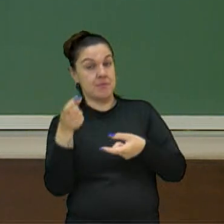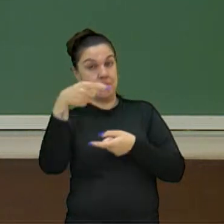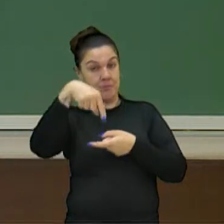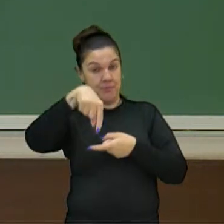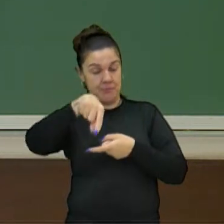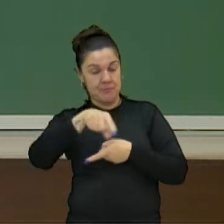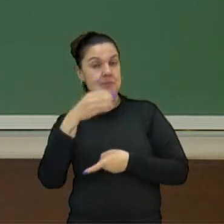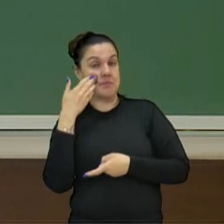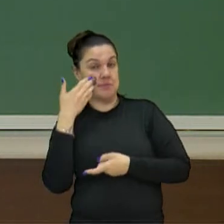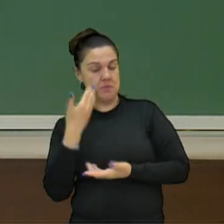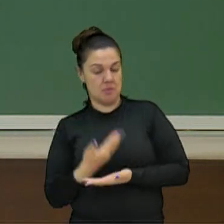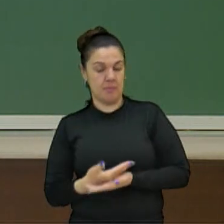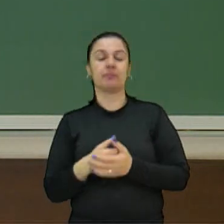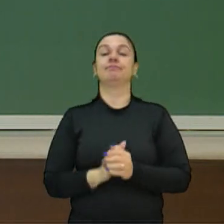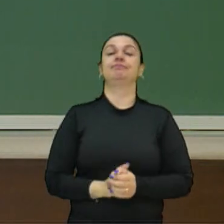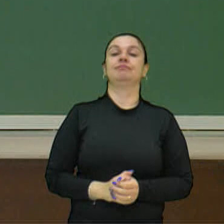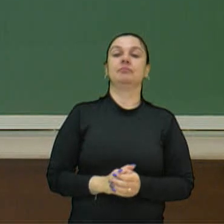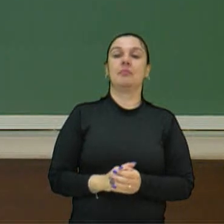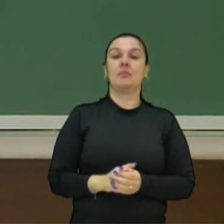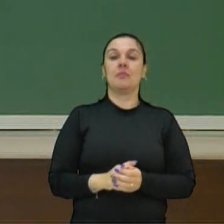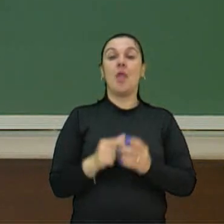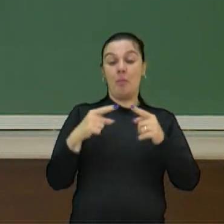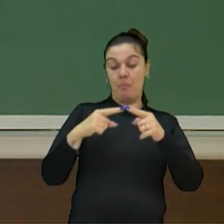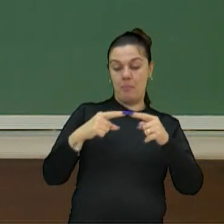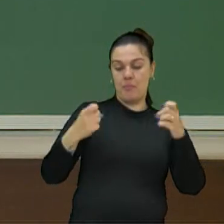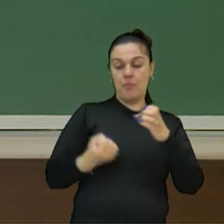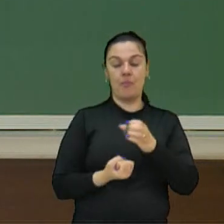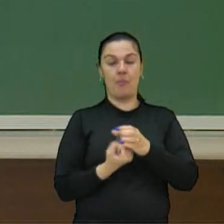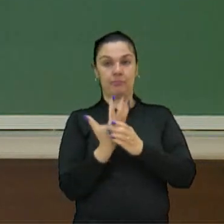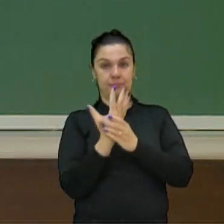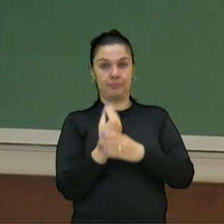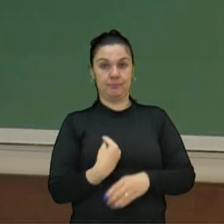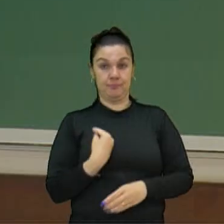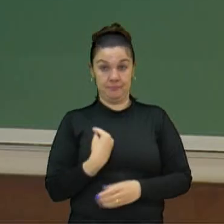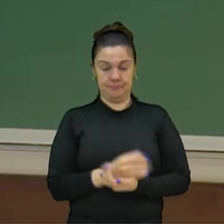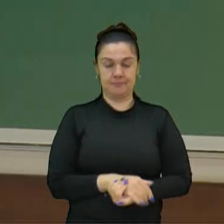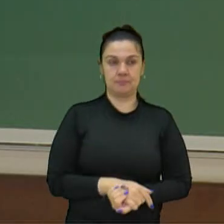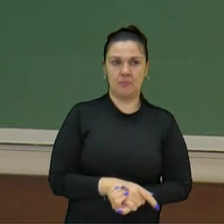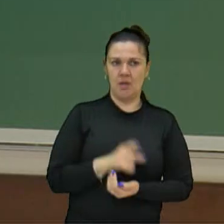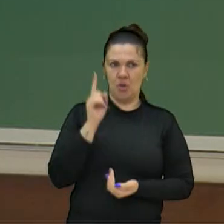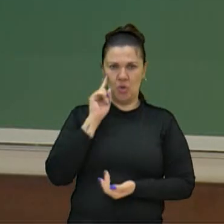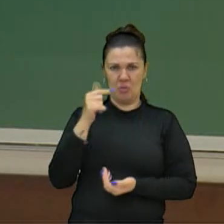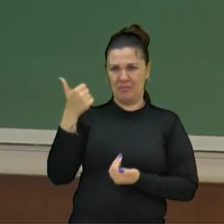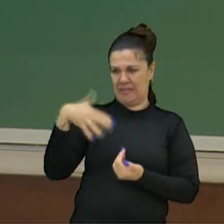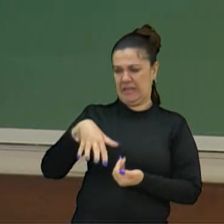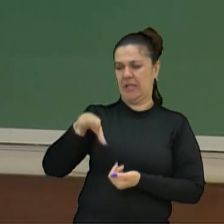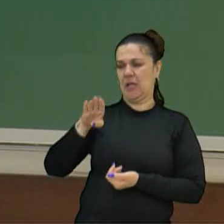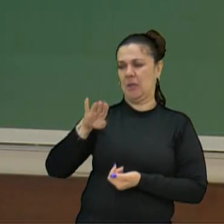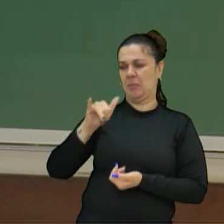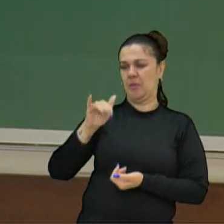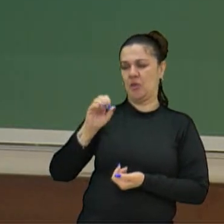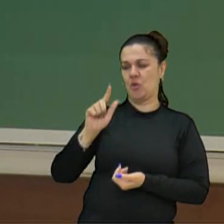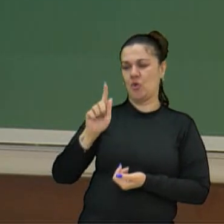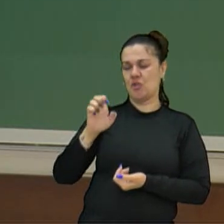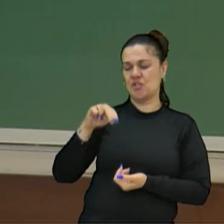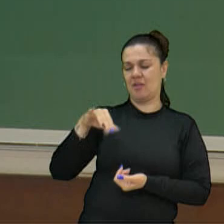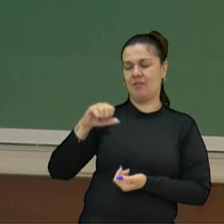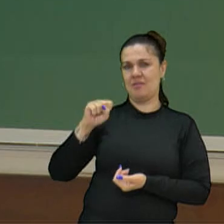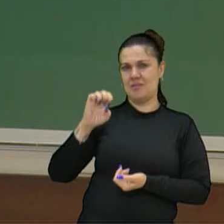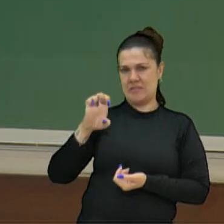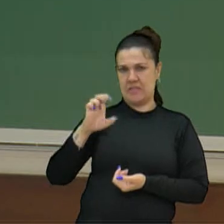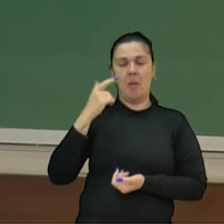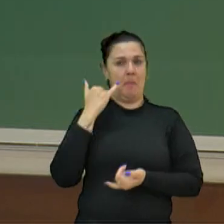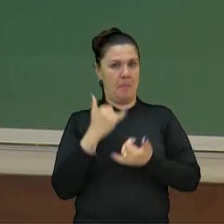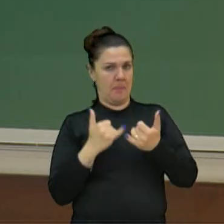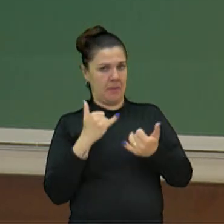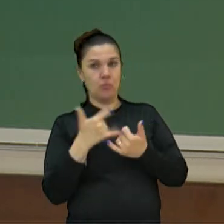que saber isso também, a biogênese. Então, biogênese, veja, apesar do nome parecer com a teoria anterior, não tem aquele A na frente. Então,